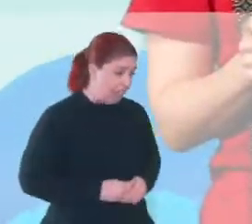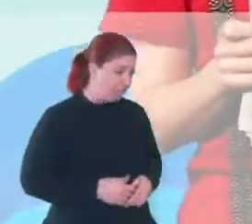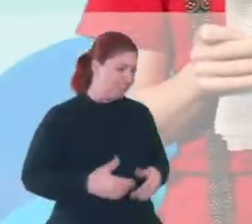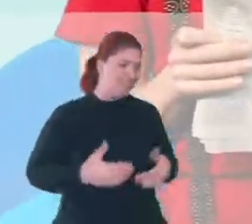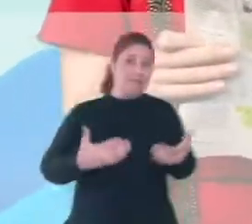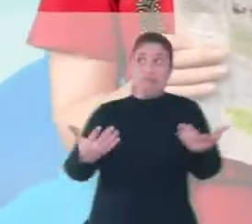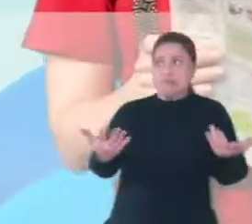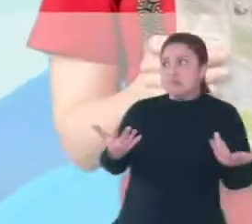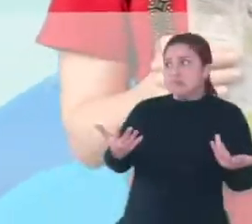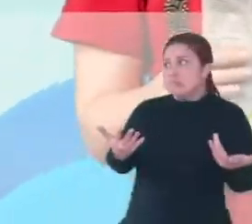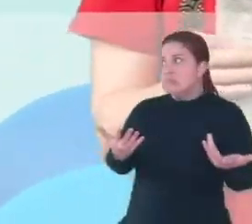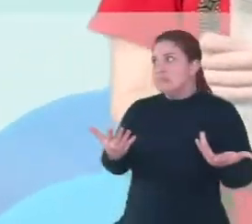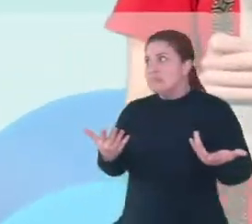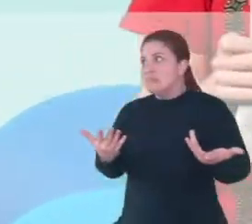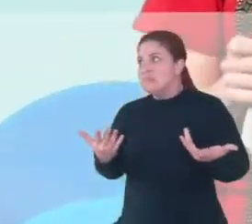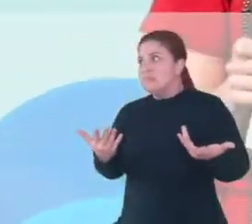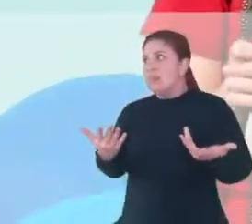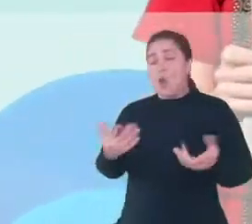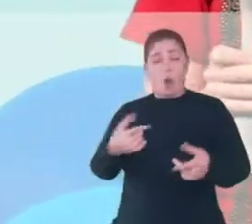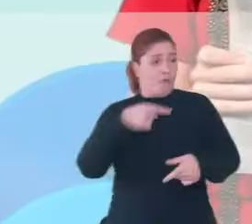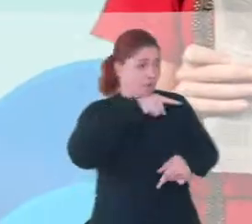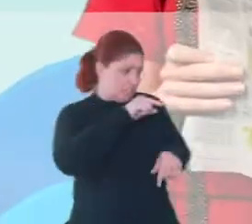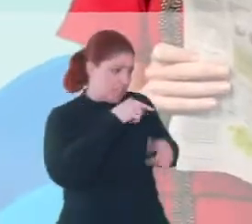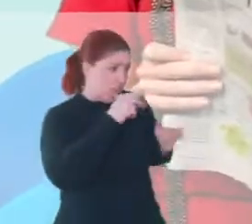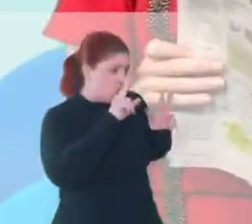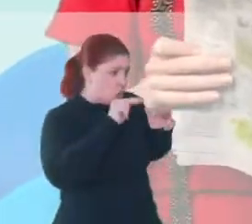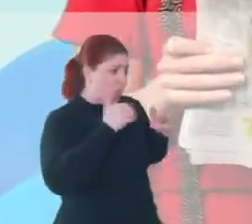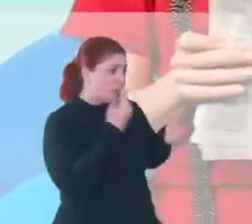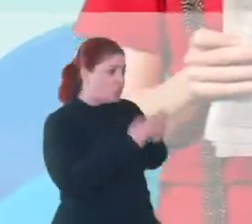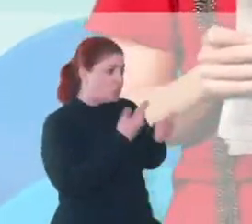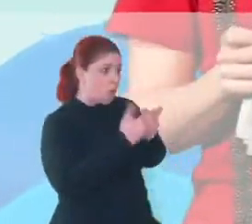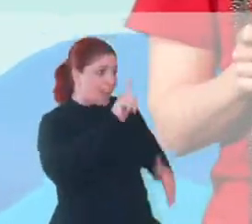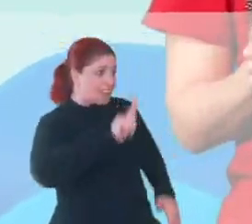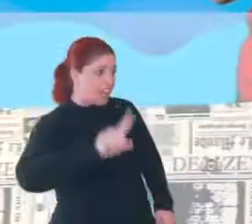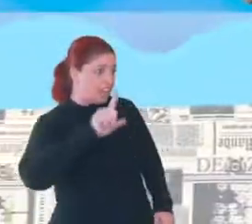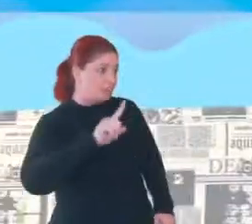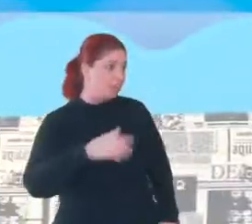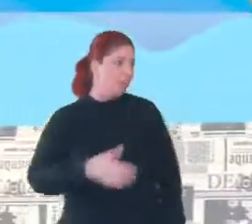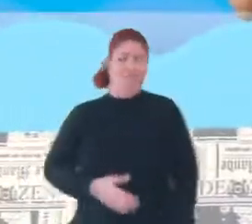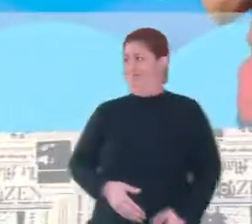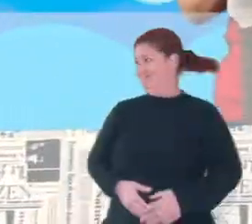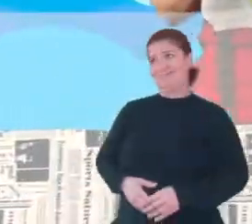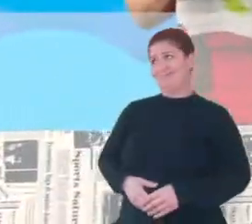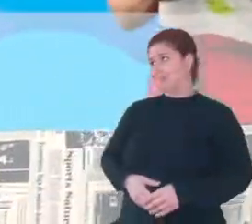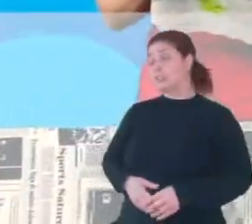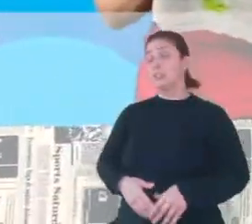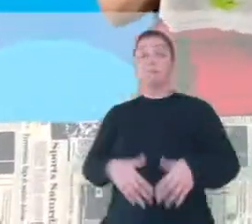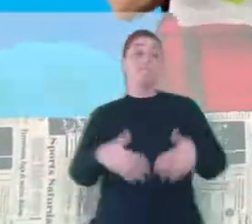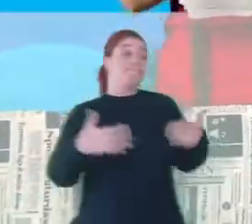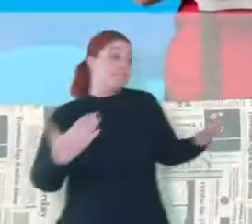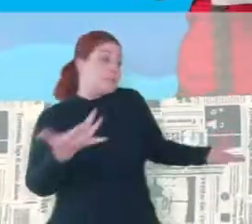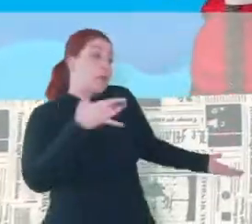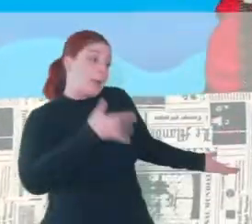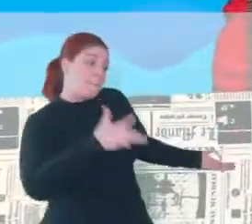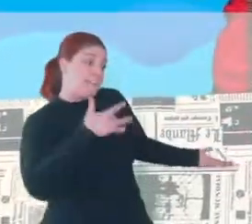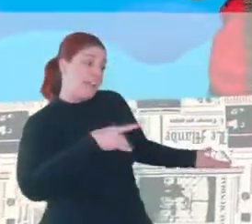acaso o senhor nunca estudou literatura? Não? Ah, que pena. Bom, nesse caso, o senhor